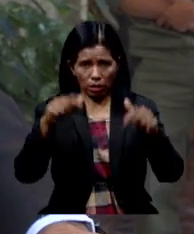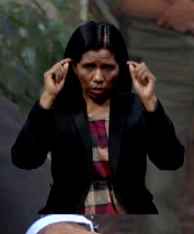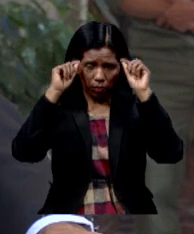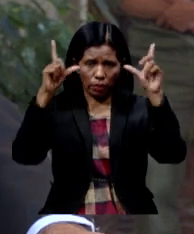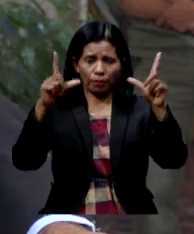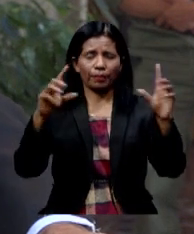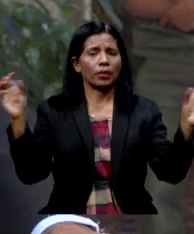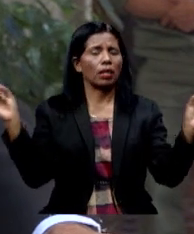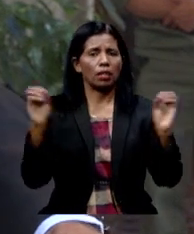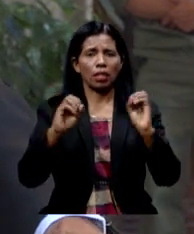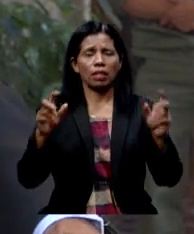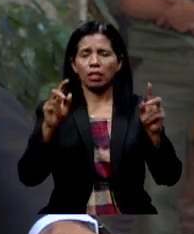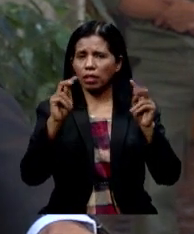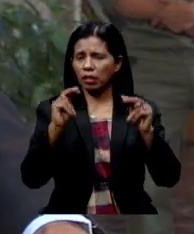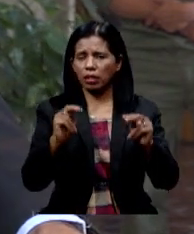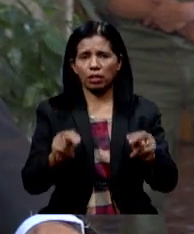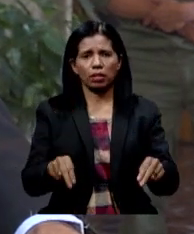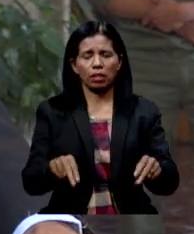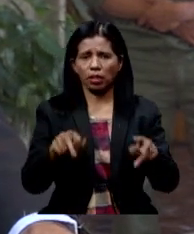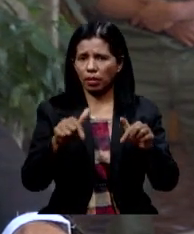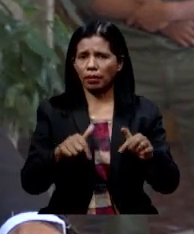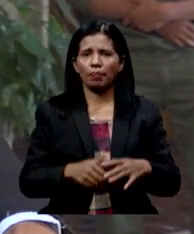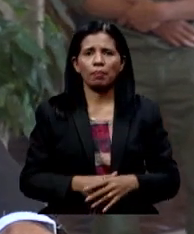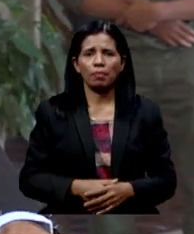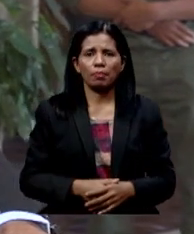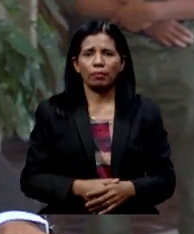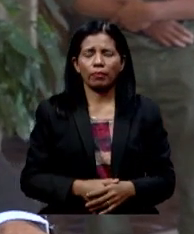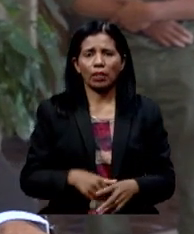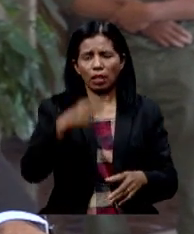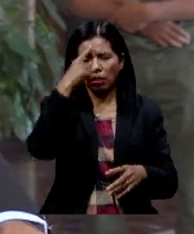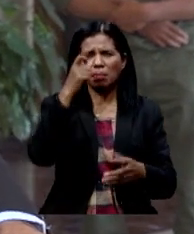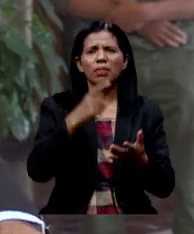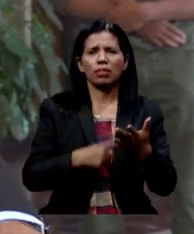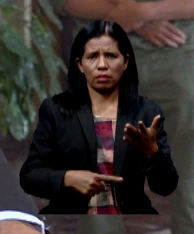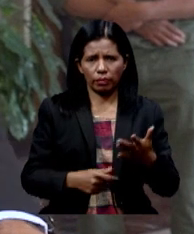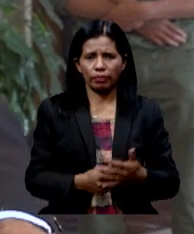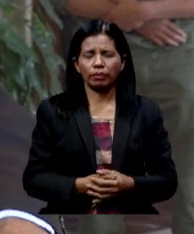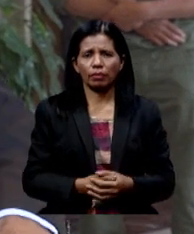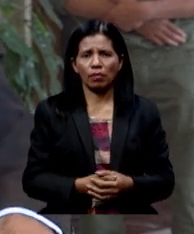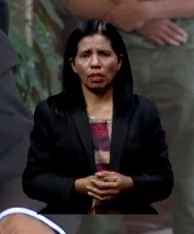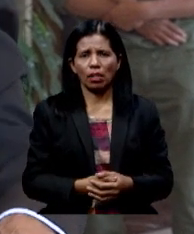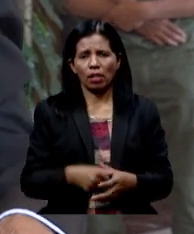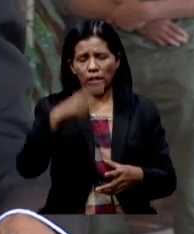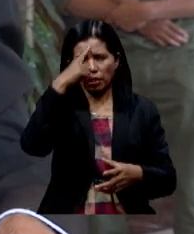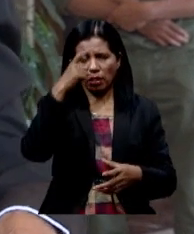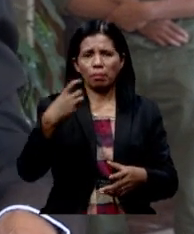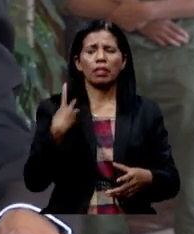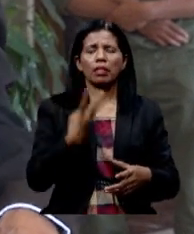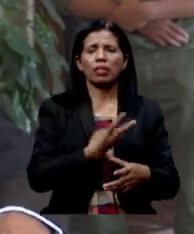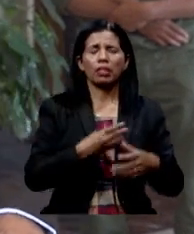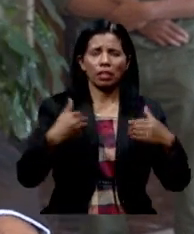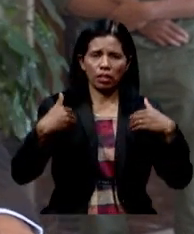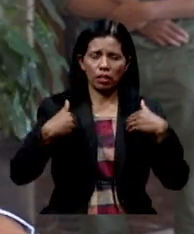La ia necessidade e de nem. Estamos a? Também, e daí as receitas